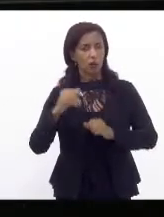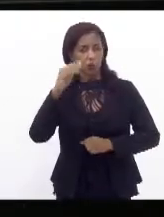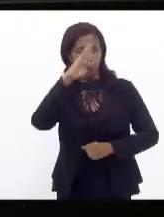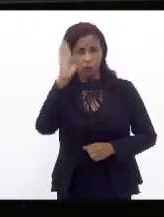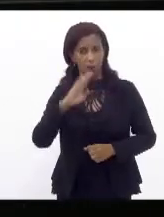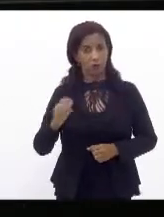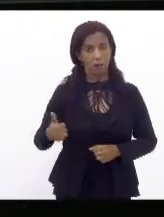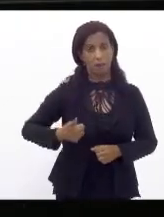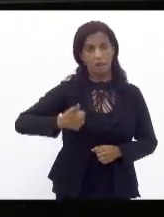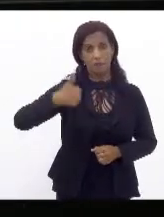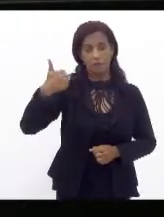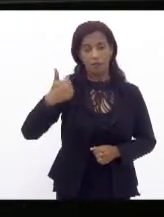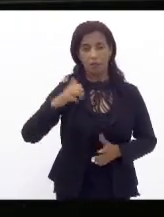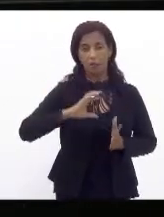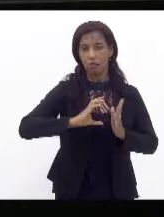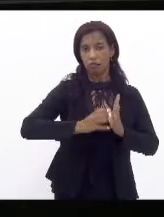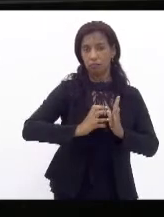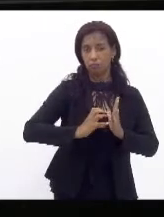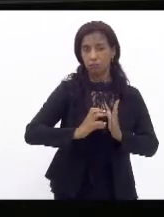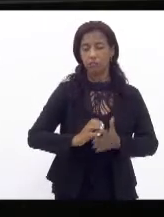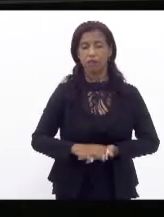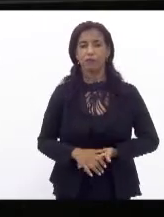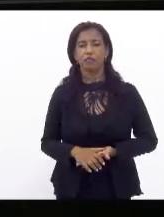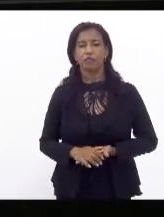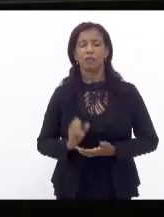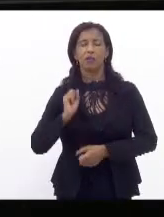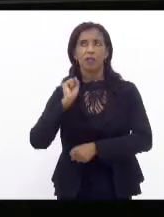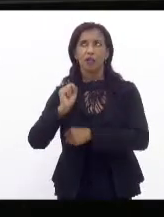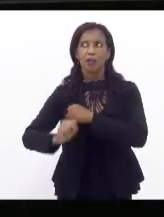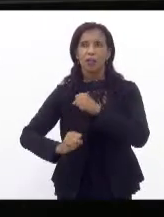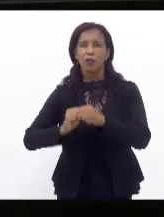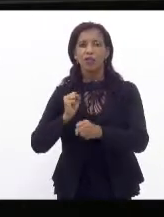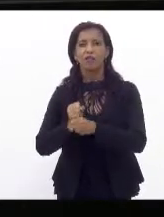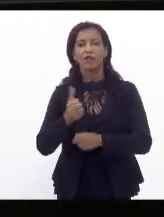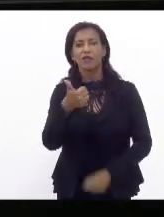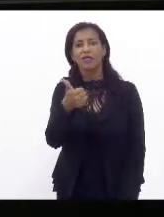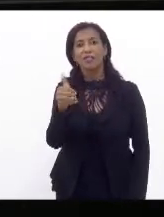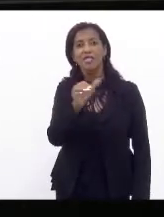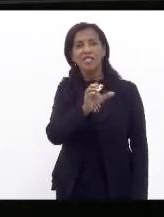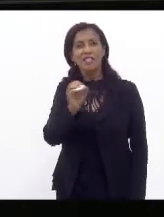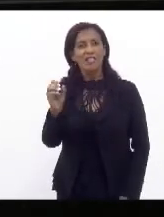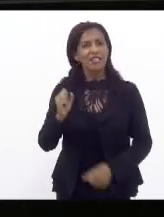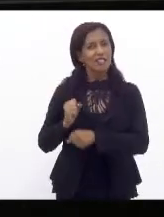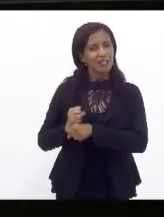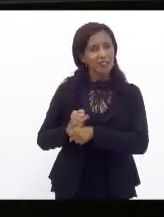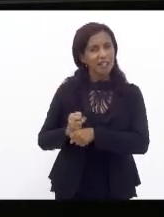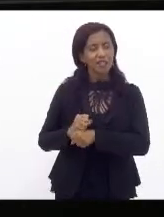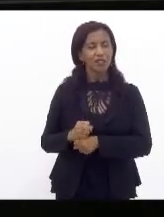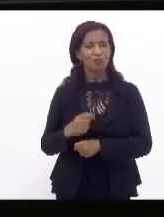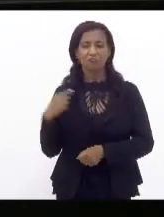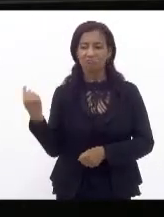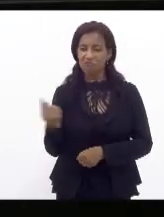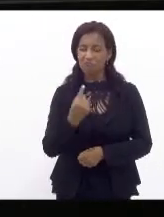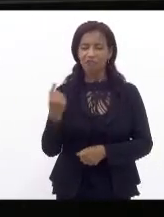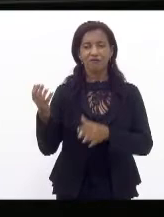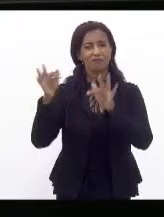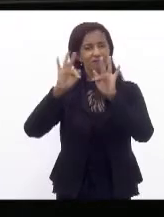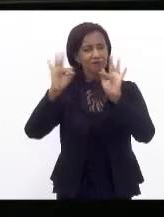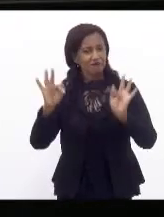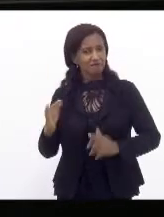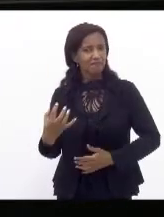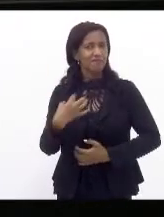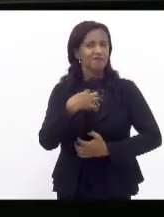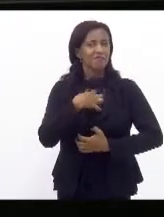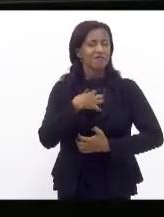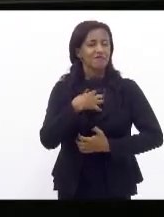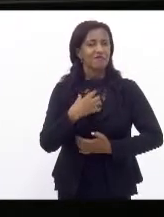primeiro partido constituído, ano que vem vai fazer 100 anos. Mas nós ficamos muito felizes, deputada Tia